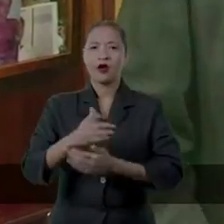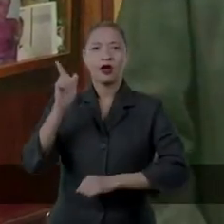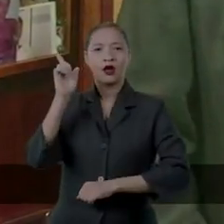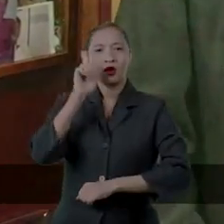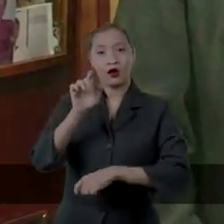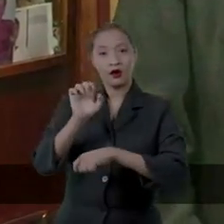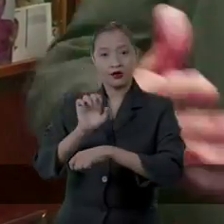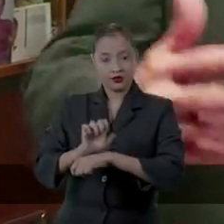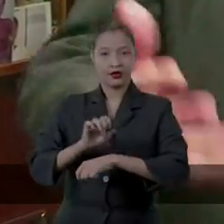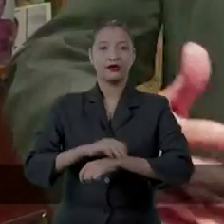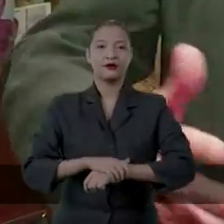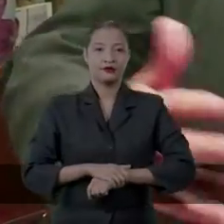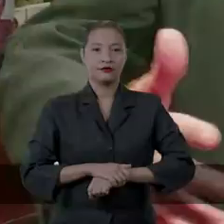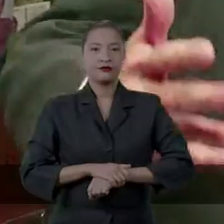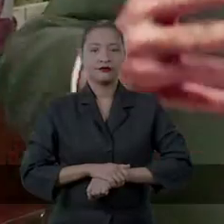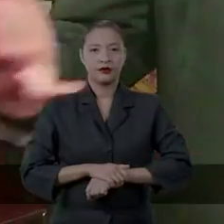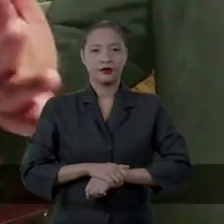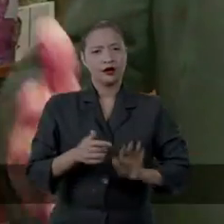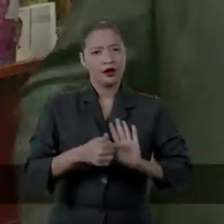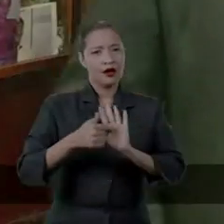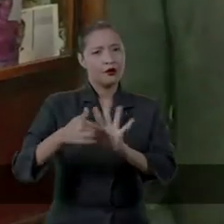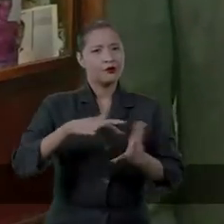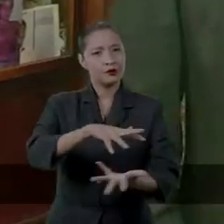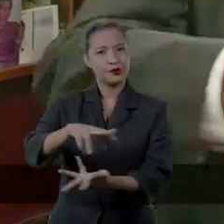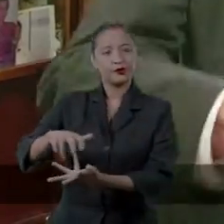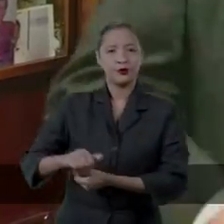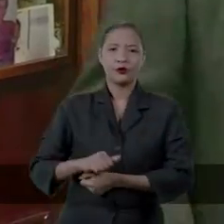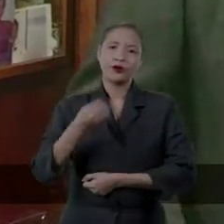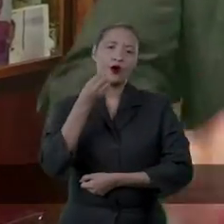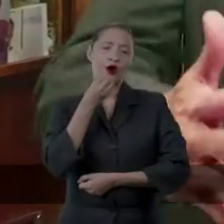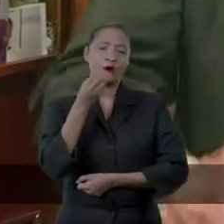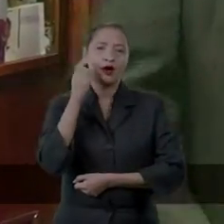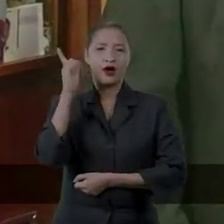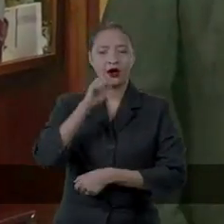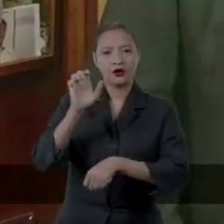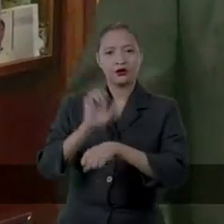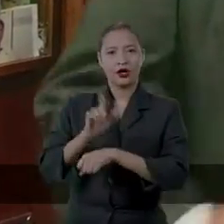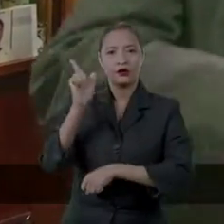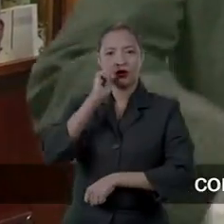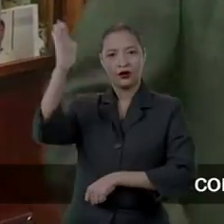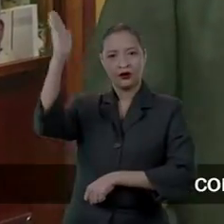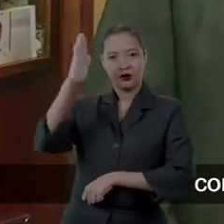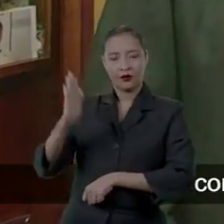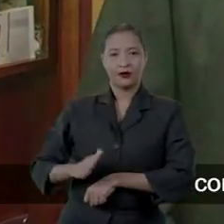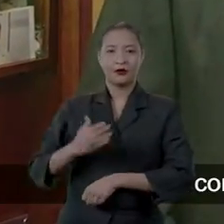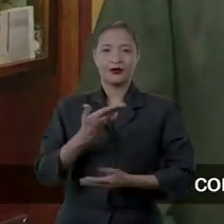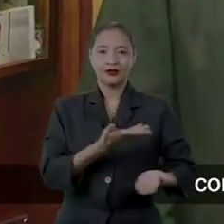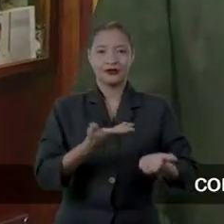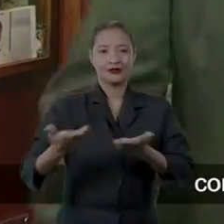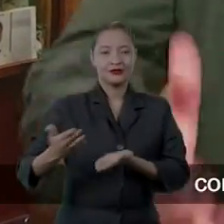nosso querido estado. É nossa, quase nossa vitrine para todo mundo. E, obviamente, ganha o estado, ganha o Brasil, com o Fábio